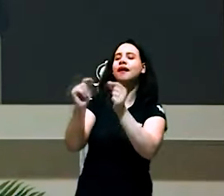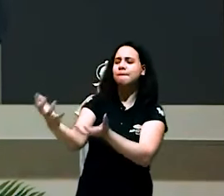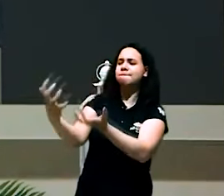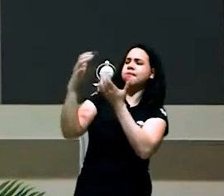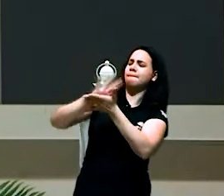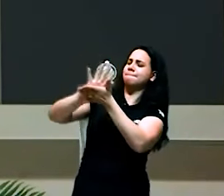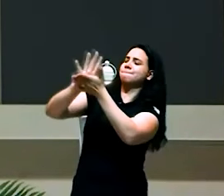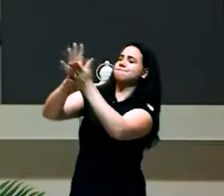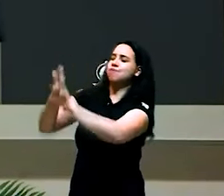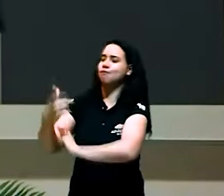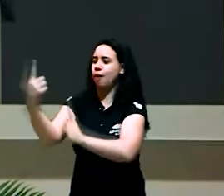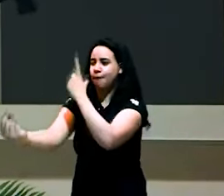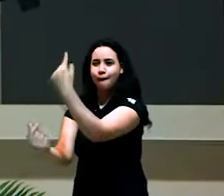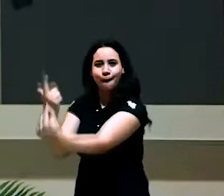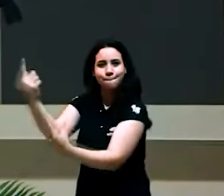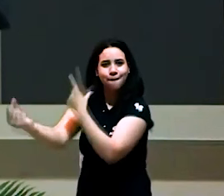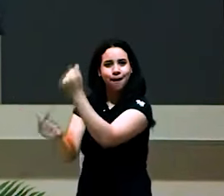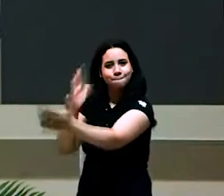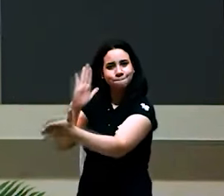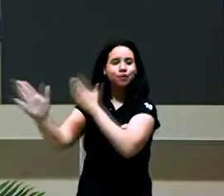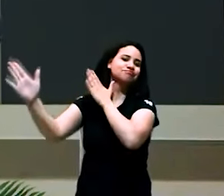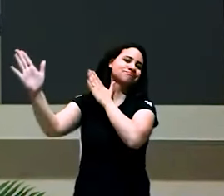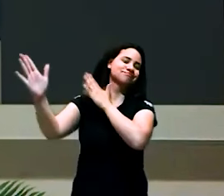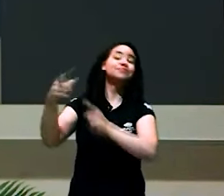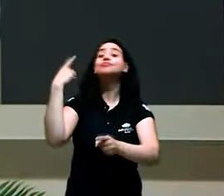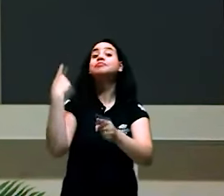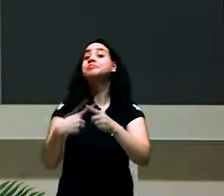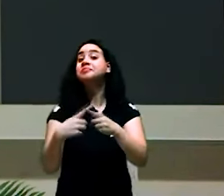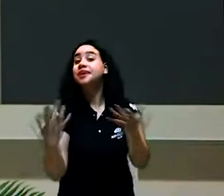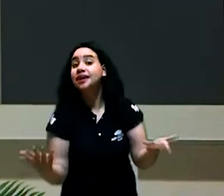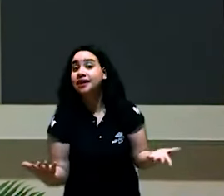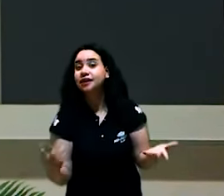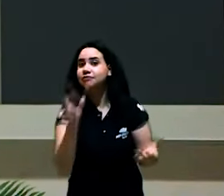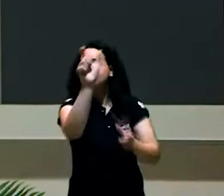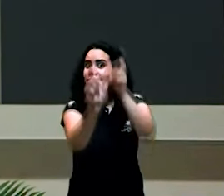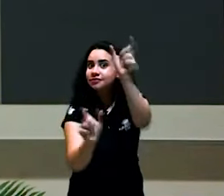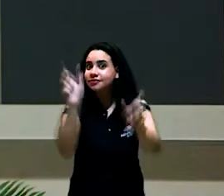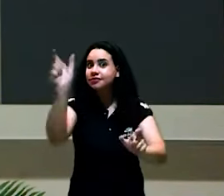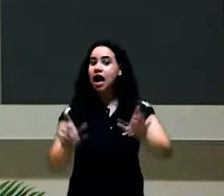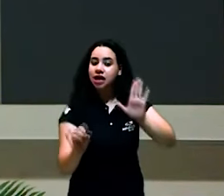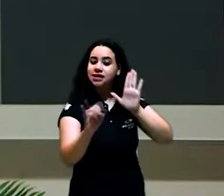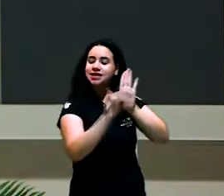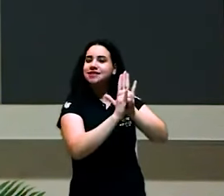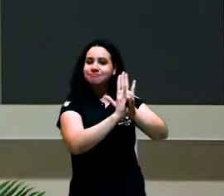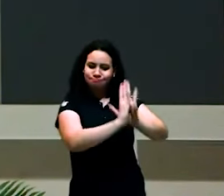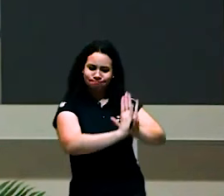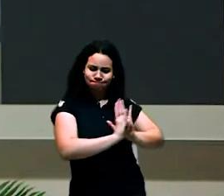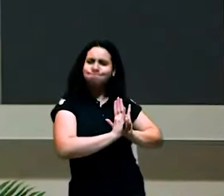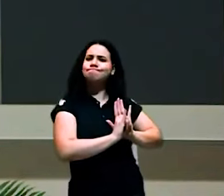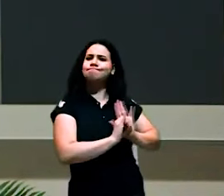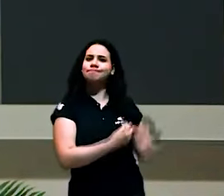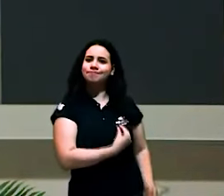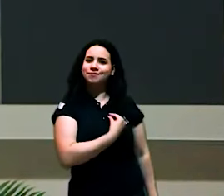ter poder sobre você, porque tenho a identidade, é o Espírito Santo na tua vida e é o poder de Deus